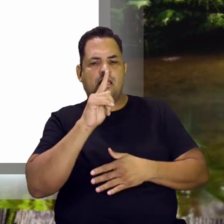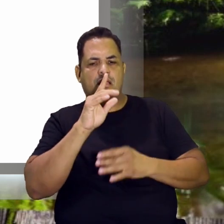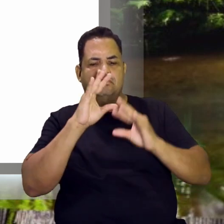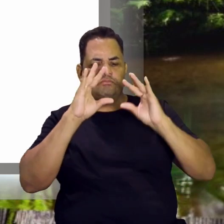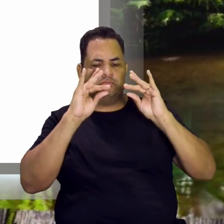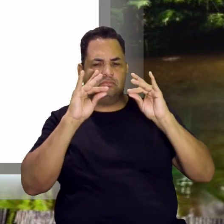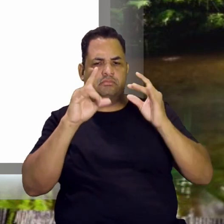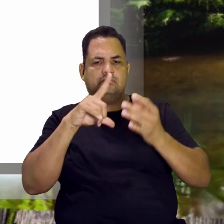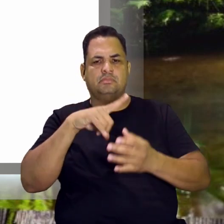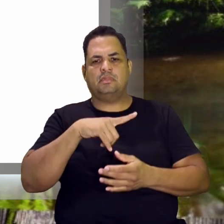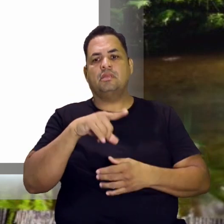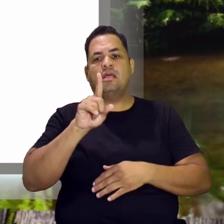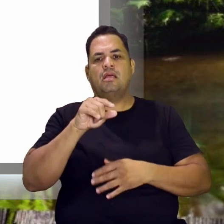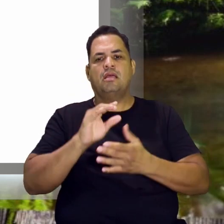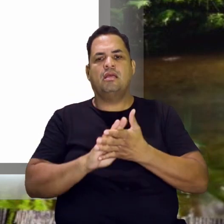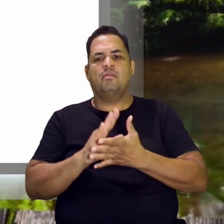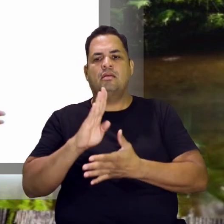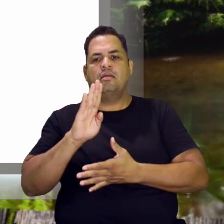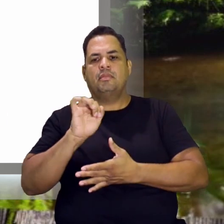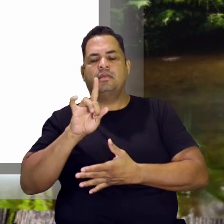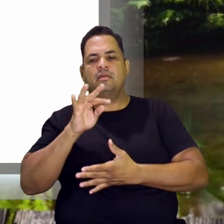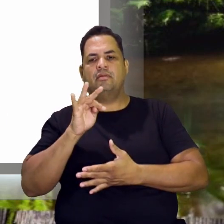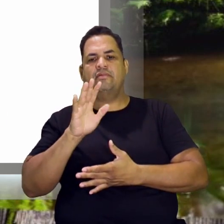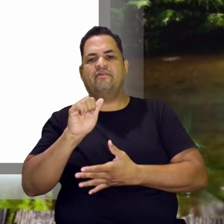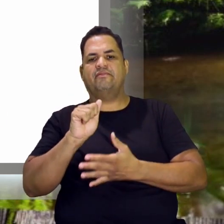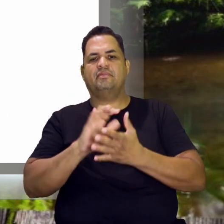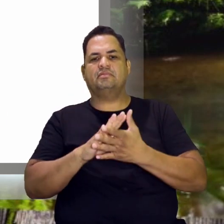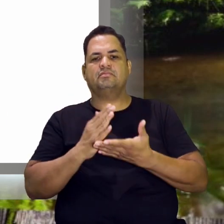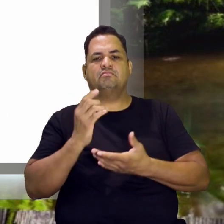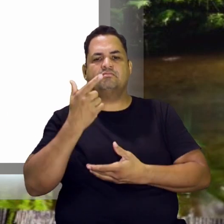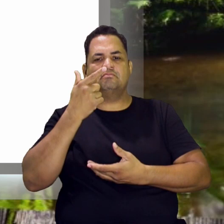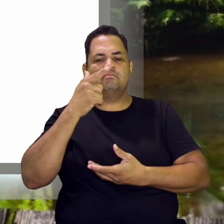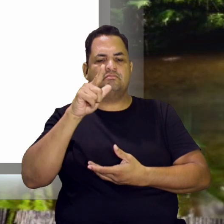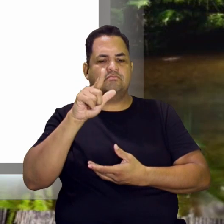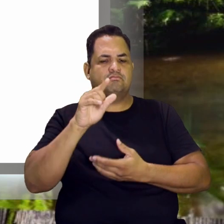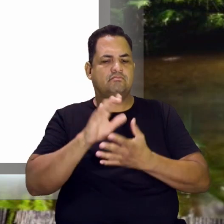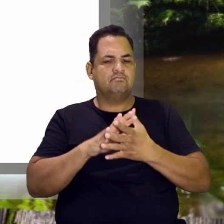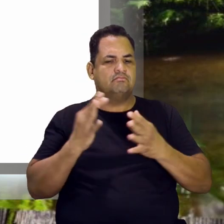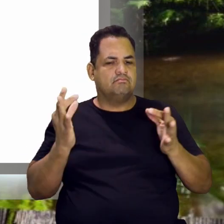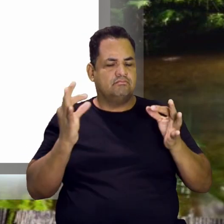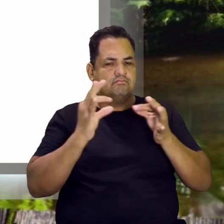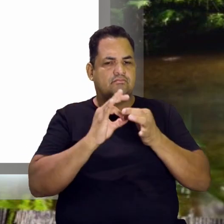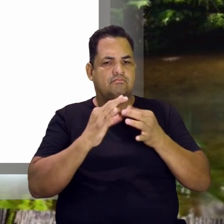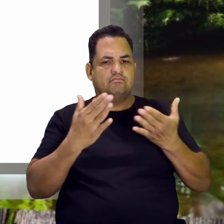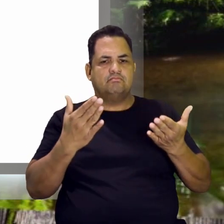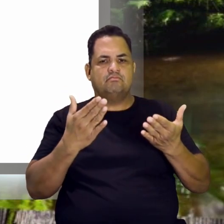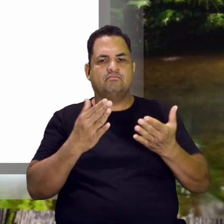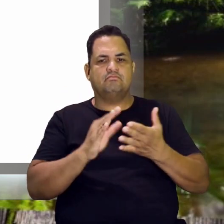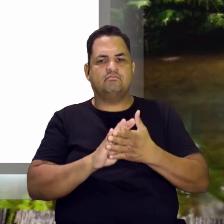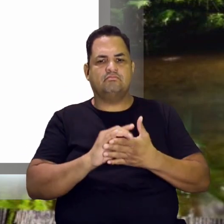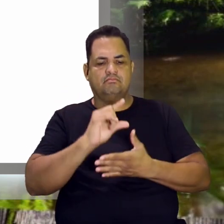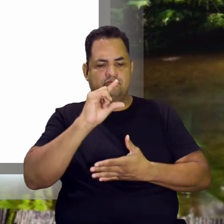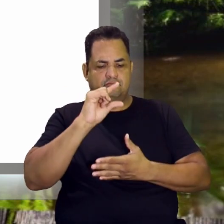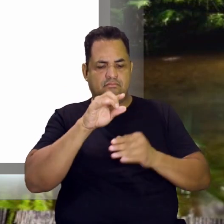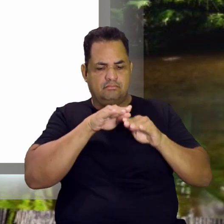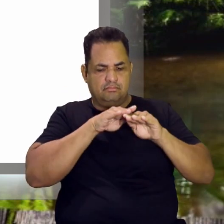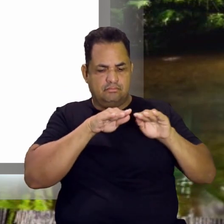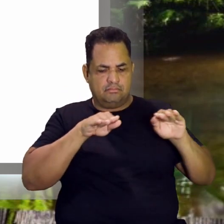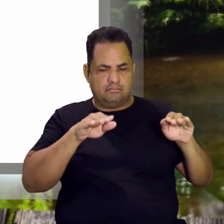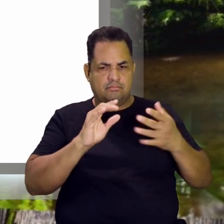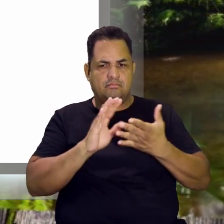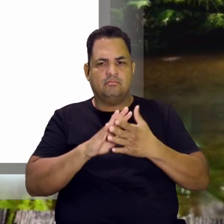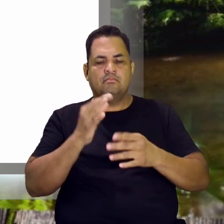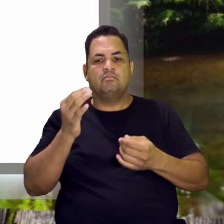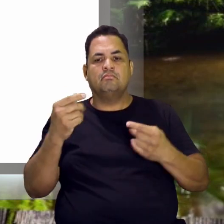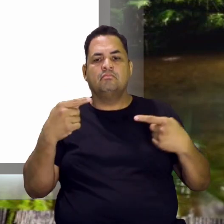uma briófita, professor? Pois é, então ela conseguiu rapidamente associar isso aí. Então, o pequeno porte